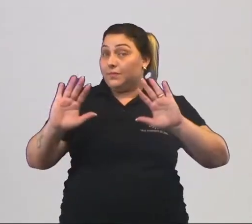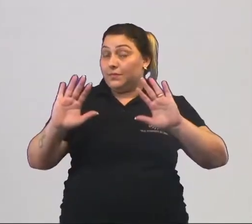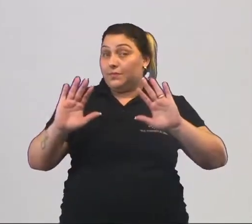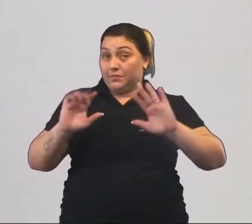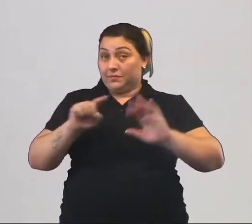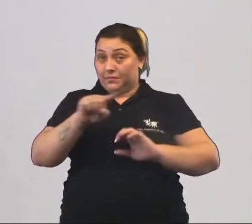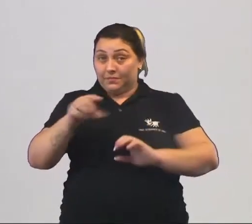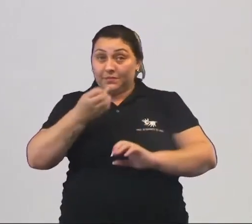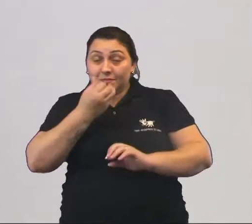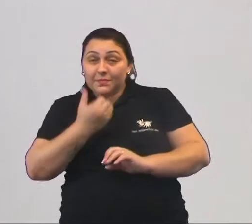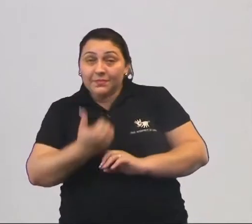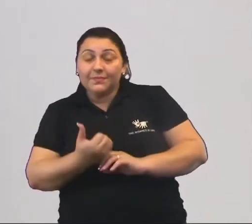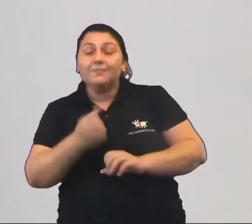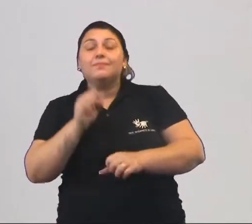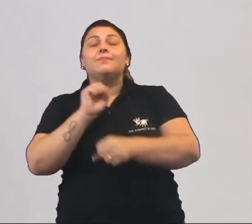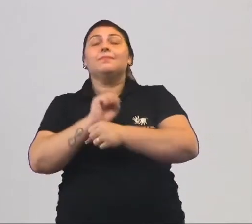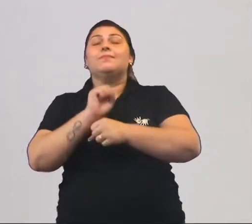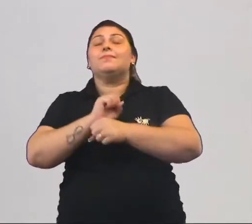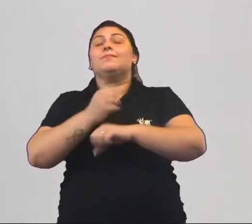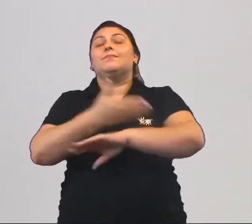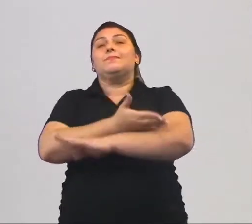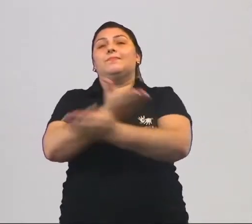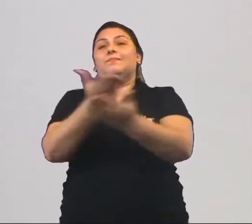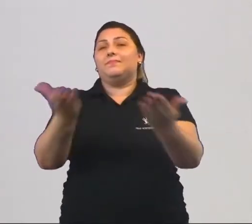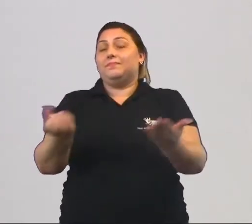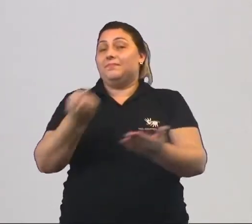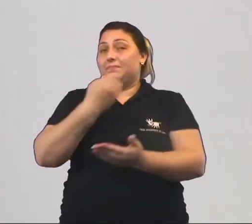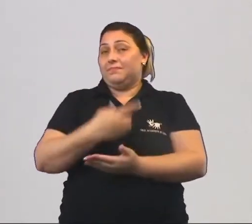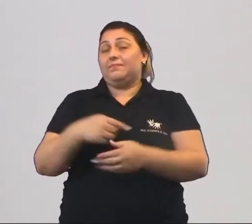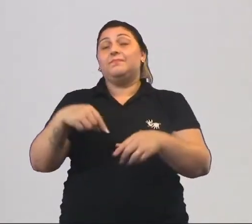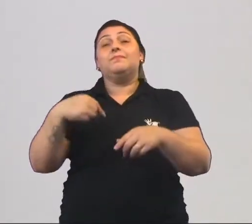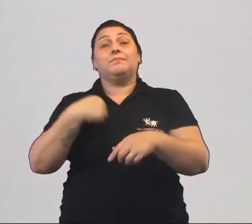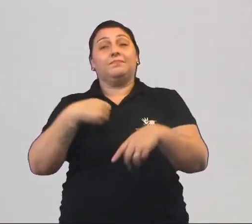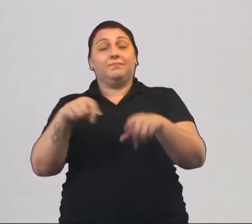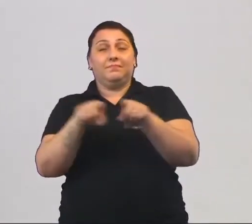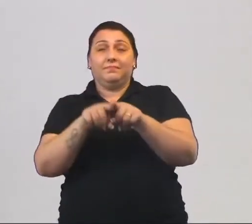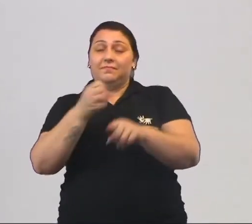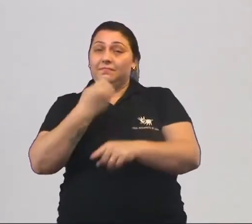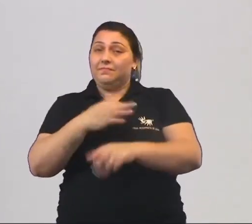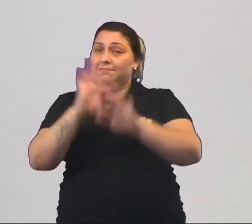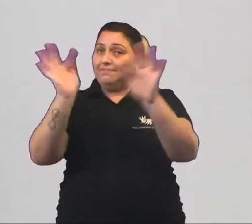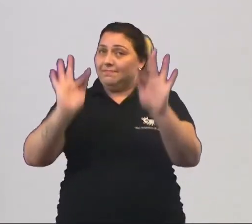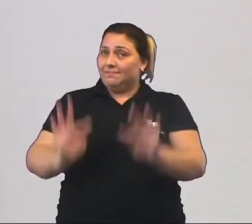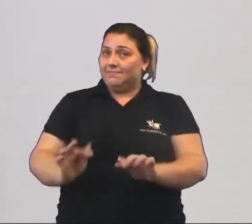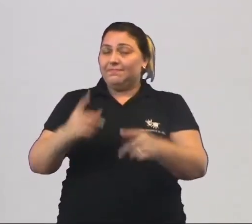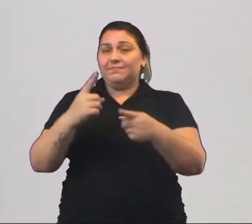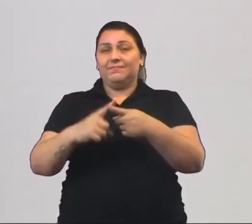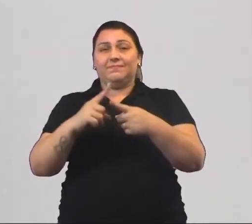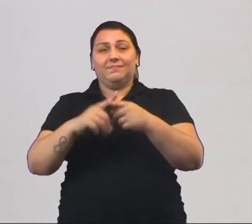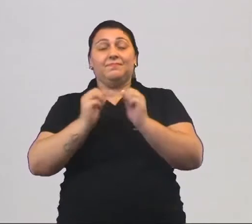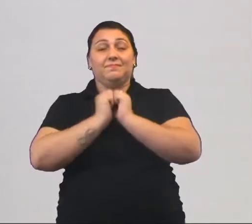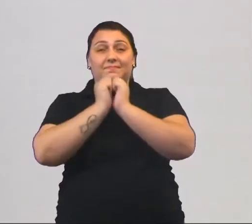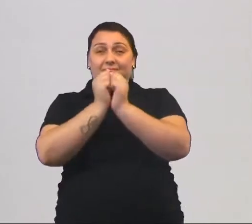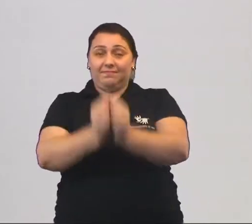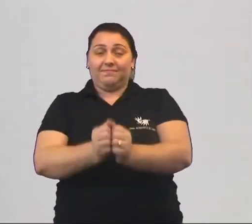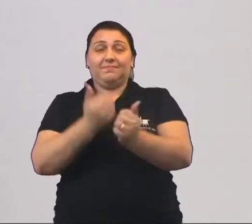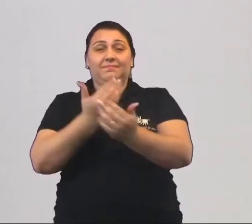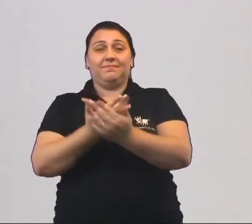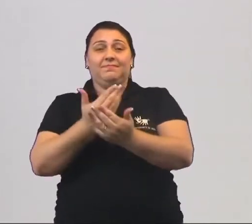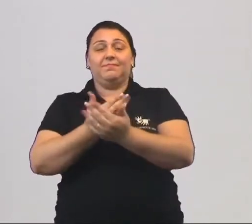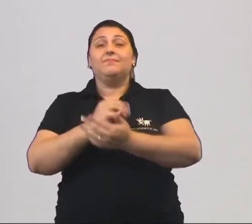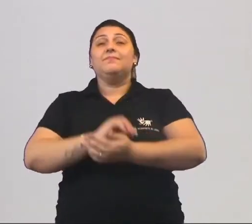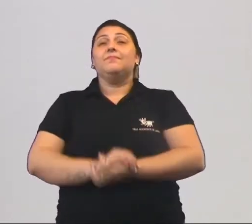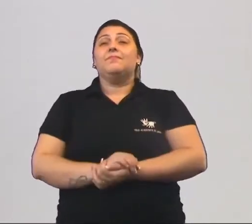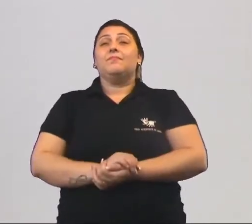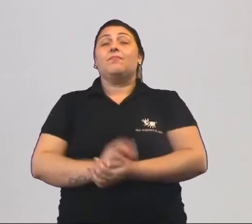turma! Como vocês estão? Espero que todos estejam bem. Eu também estou bem e estou feliz porque estamos aqui hoje juntos para mais uma